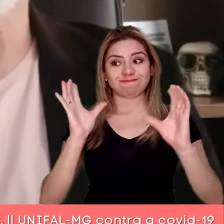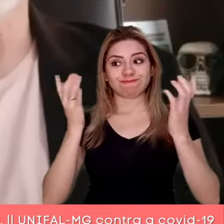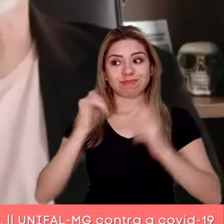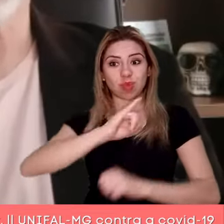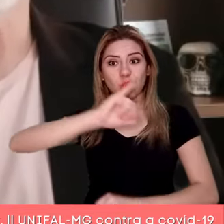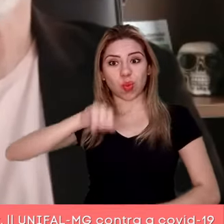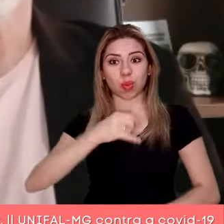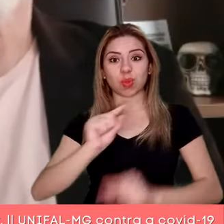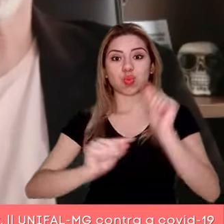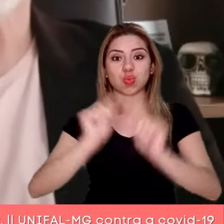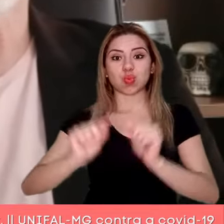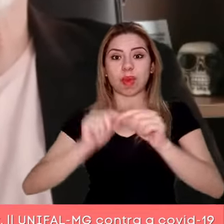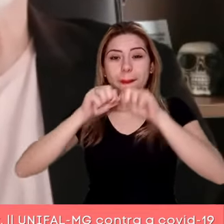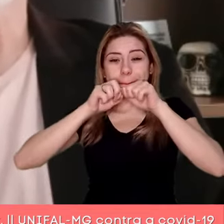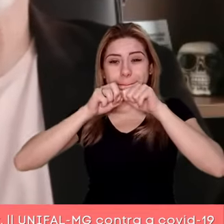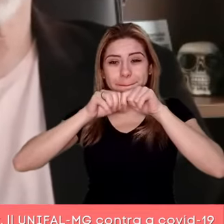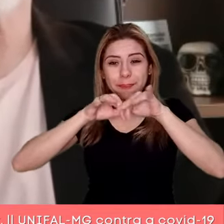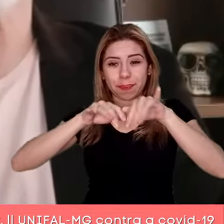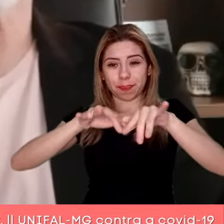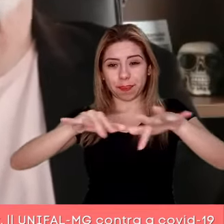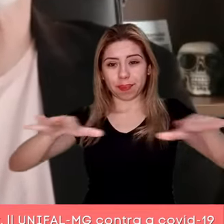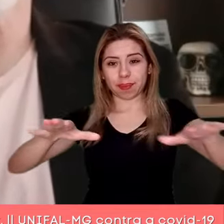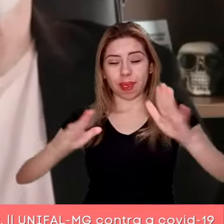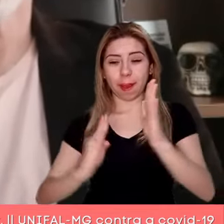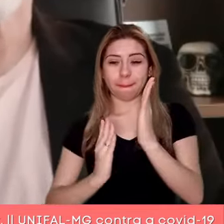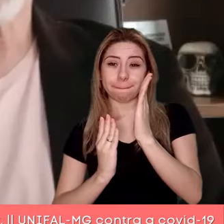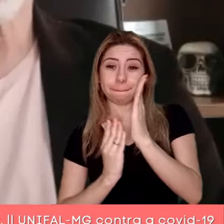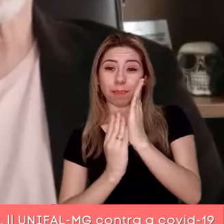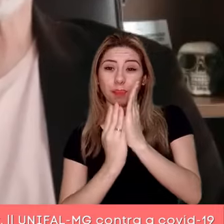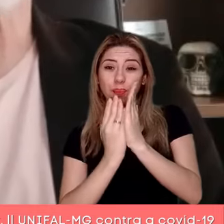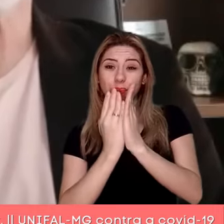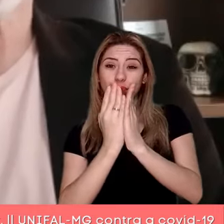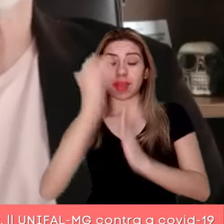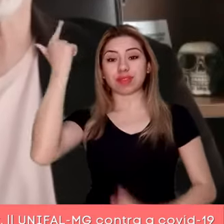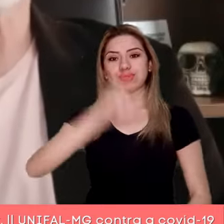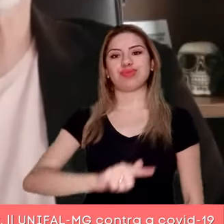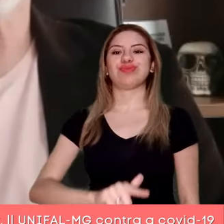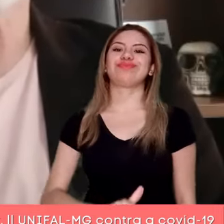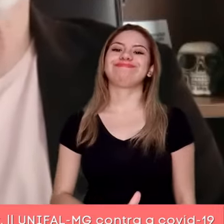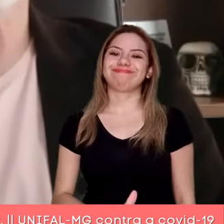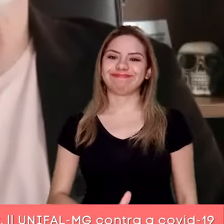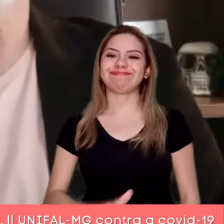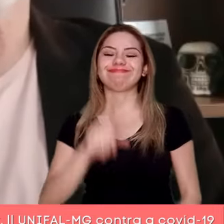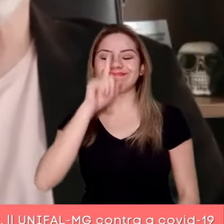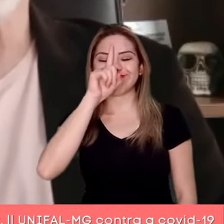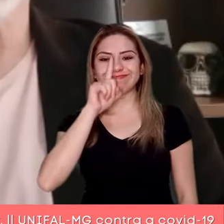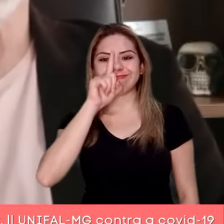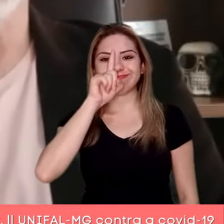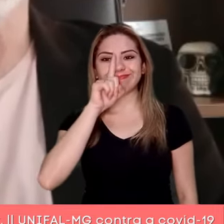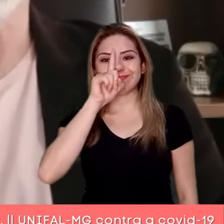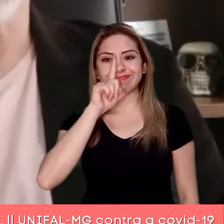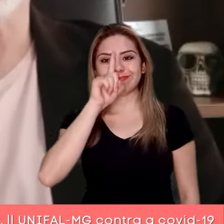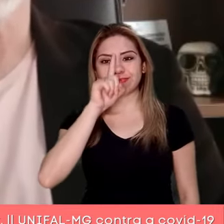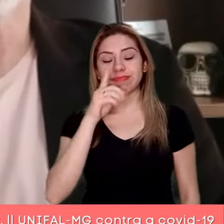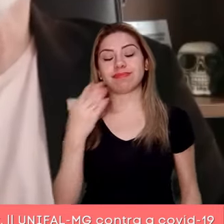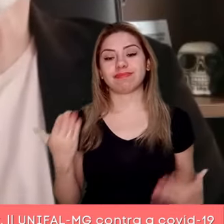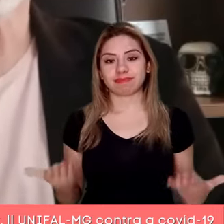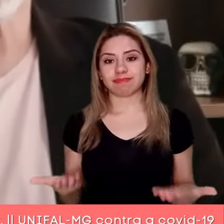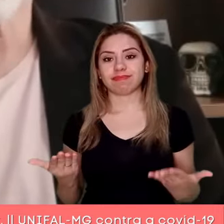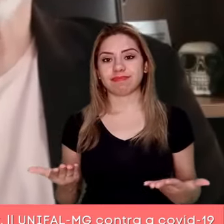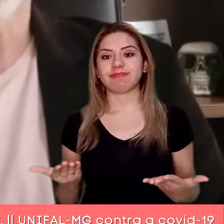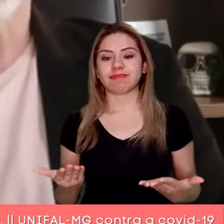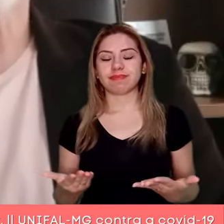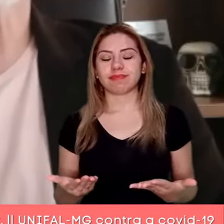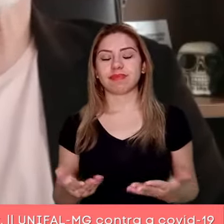grande oportunidade para que os casos possam, pelo menos, deixar de ter essa velocidade de queda,